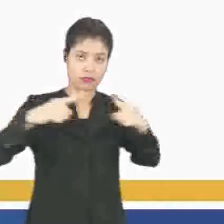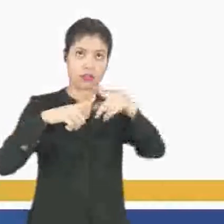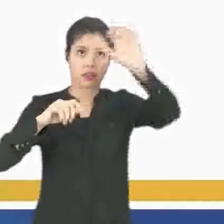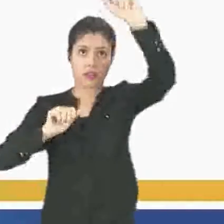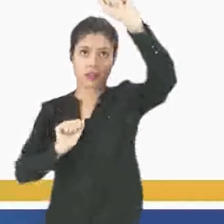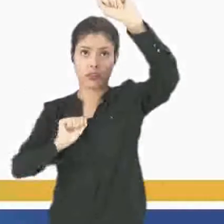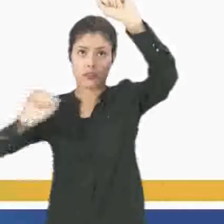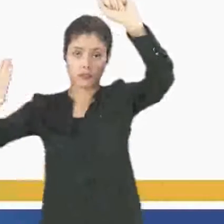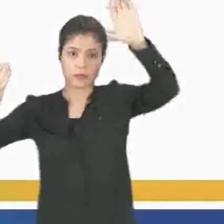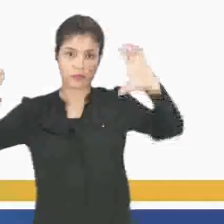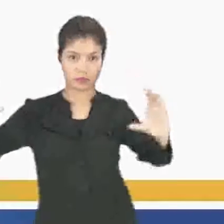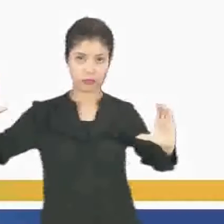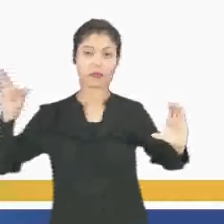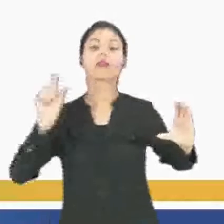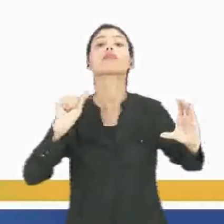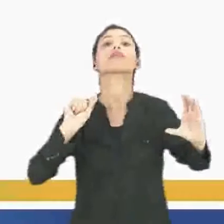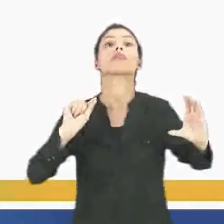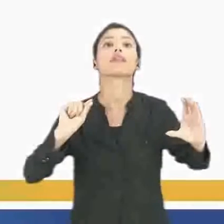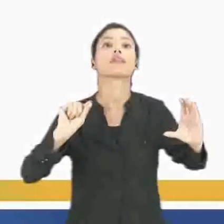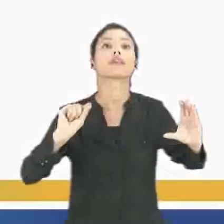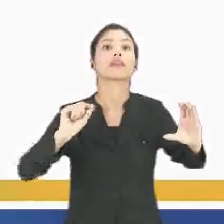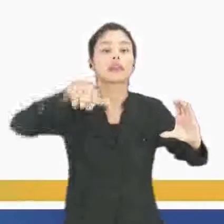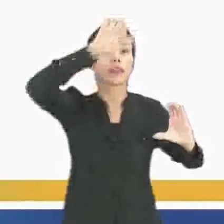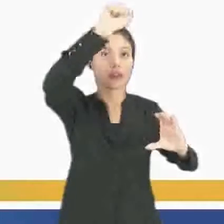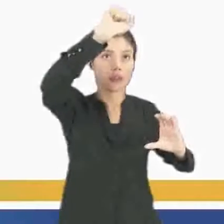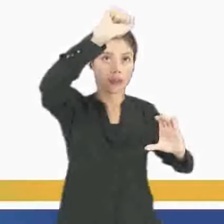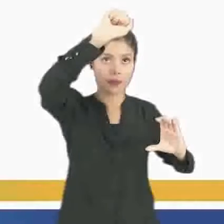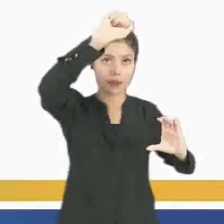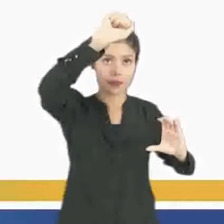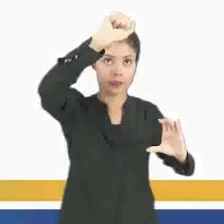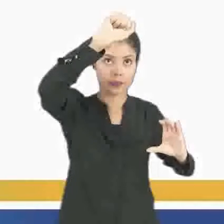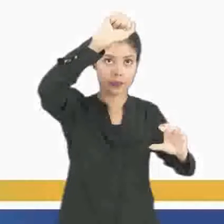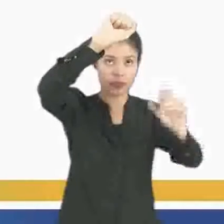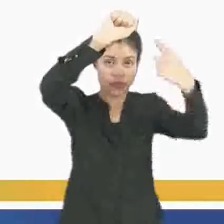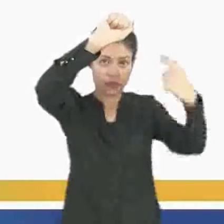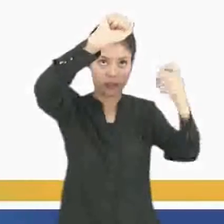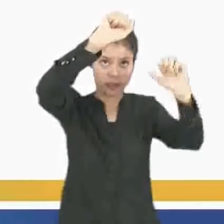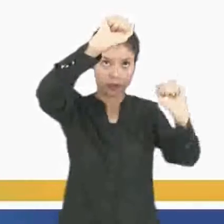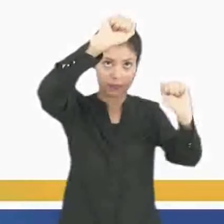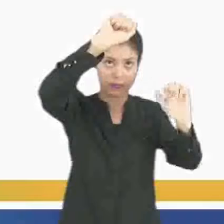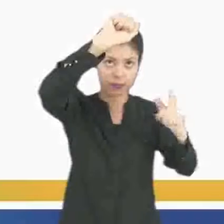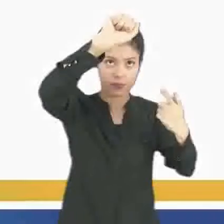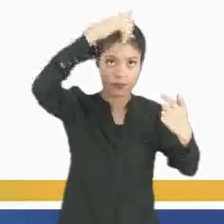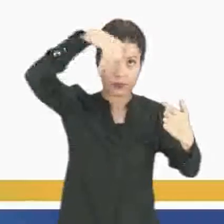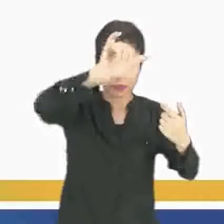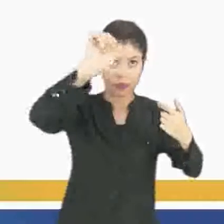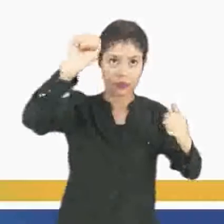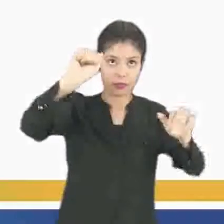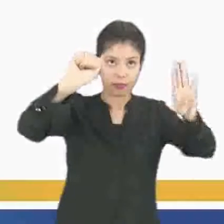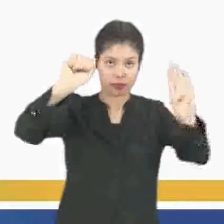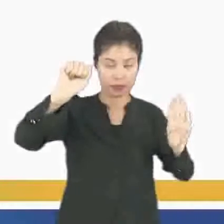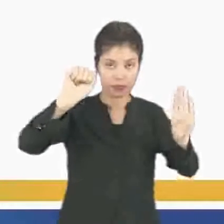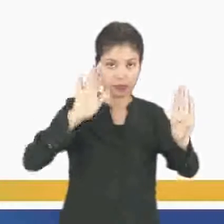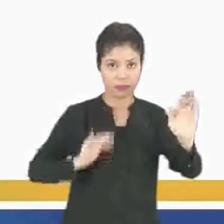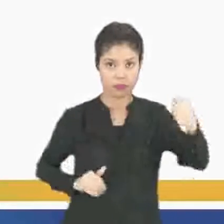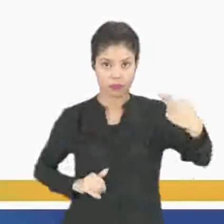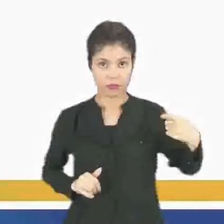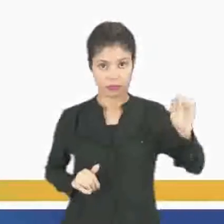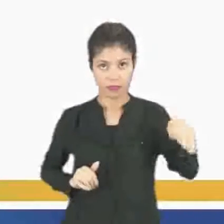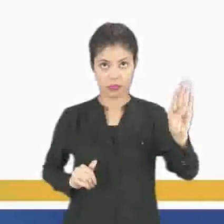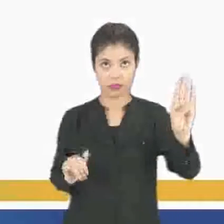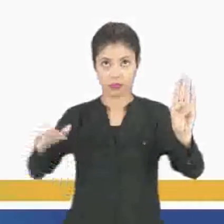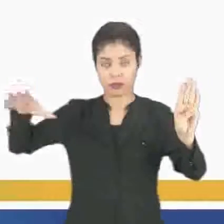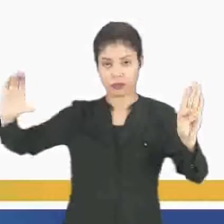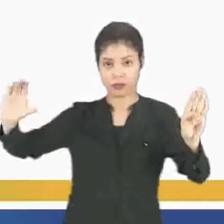A, B e C, eles vão ter coordenadas no plano cartesiano XA, YA, XB,